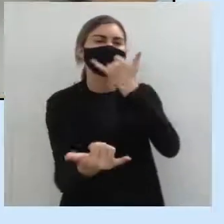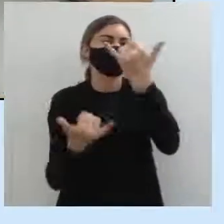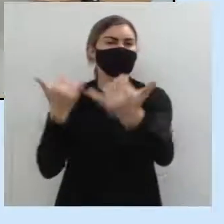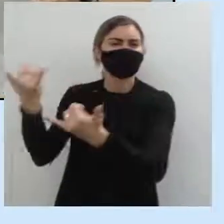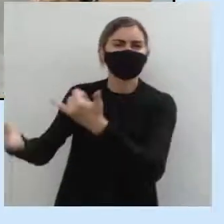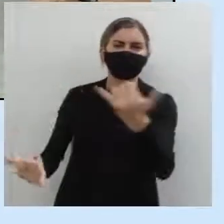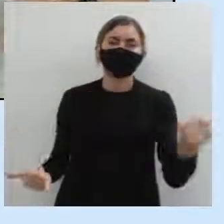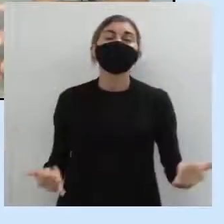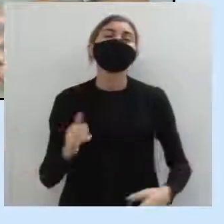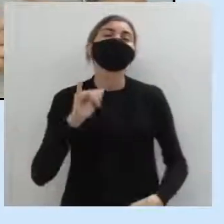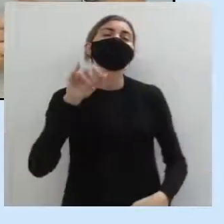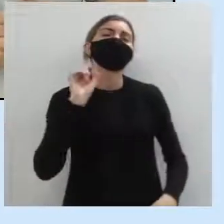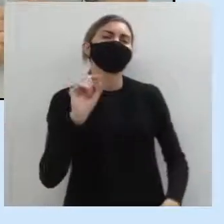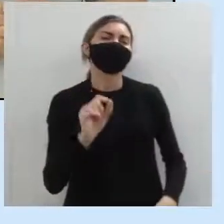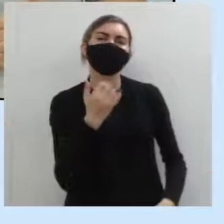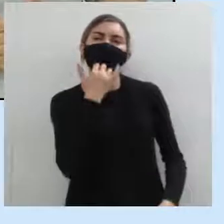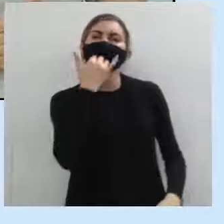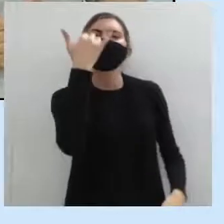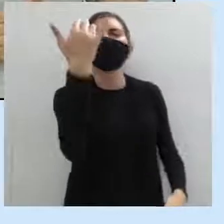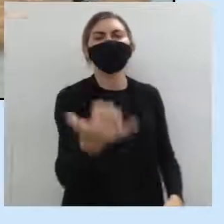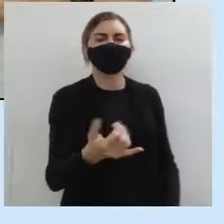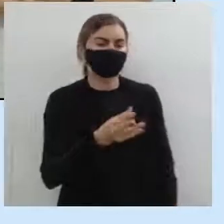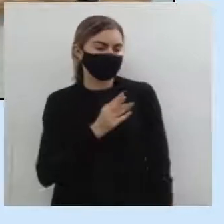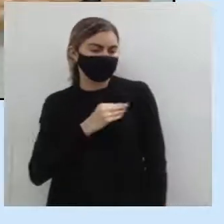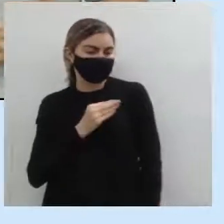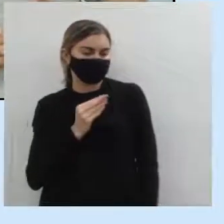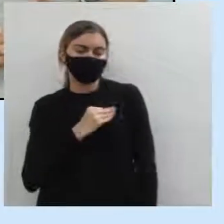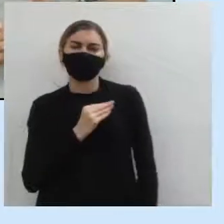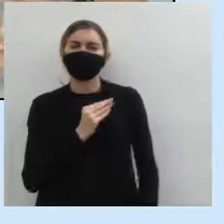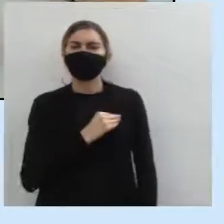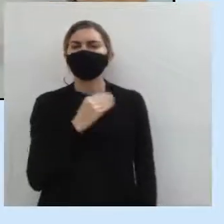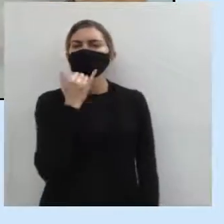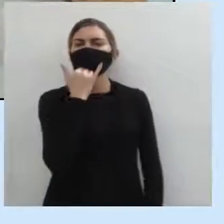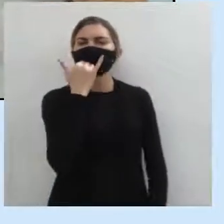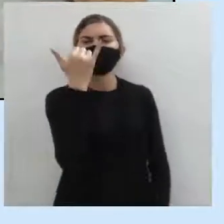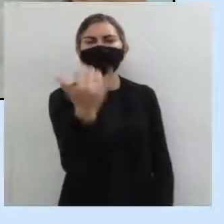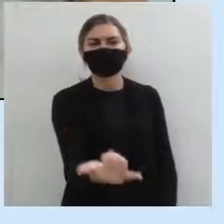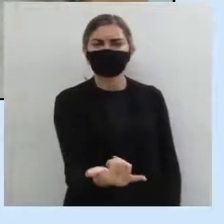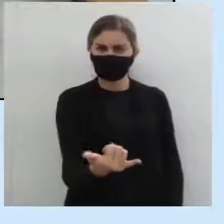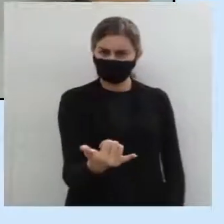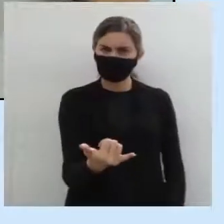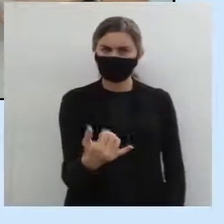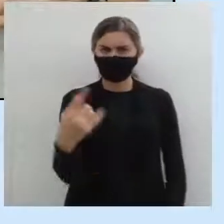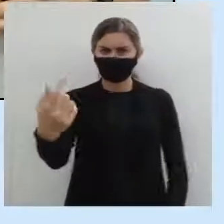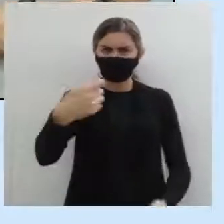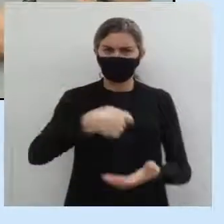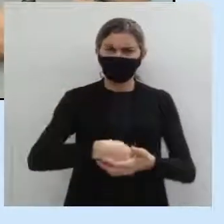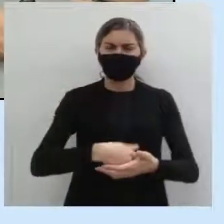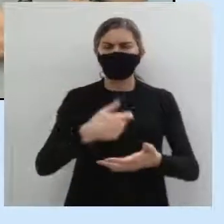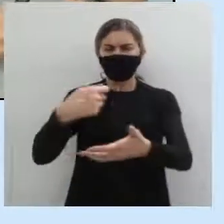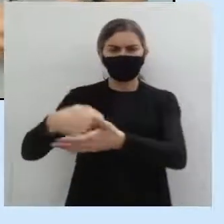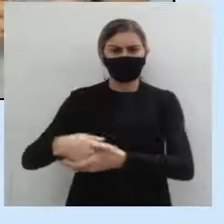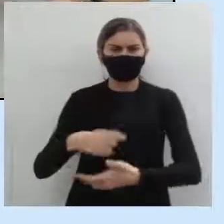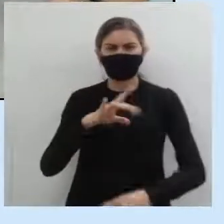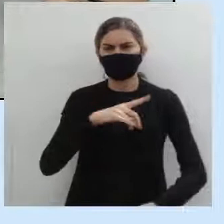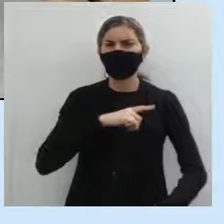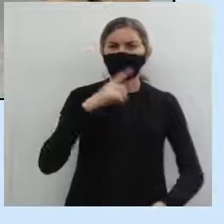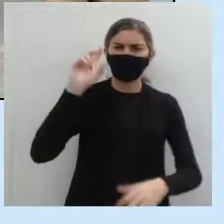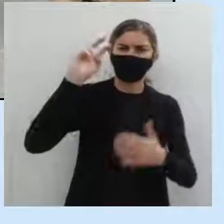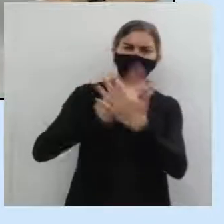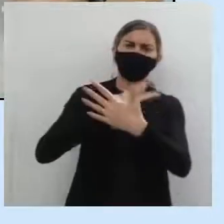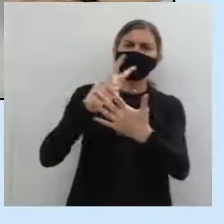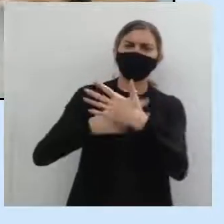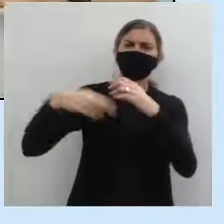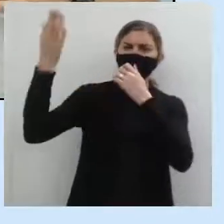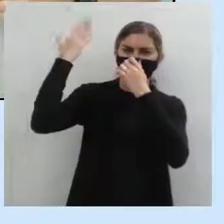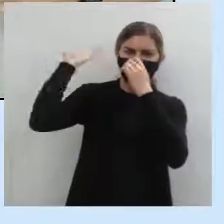indulgências. Indulgência é o perdão dos pecados. E não só os pecados já cometidos, mas às